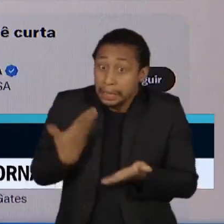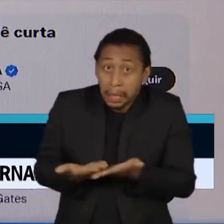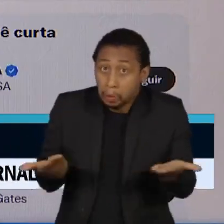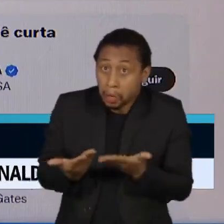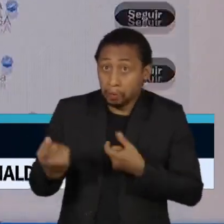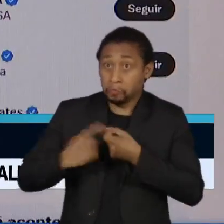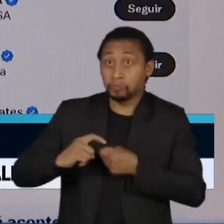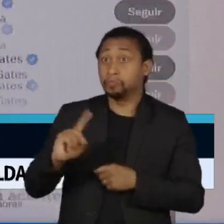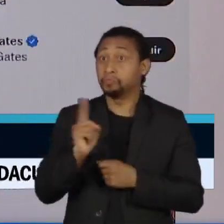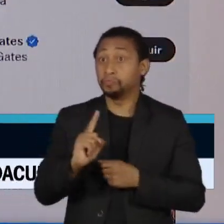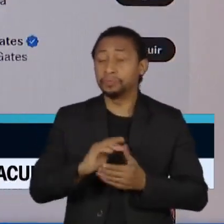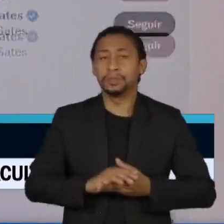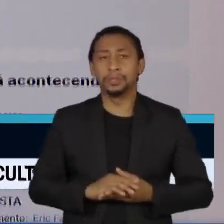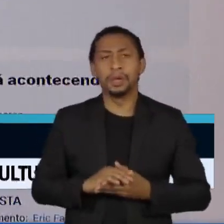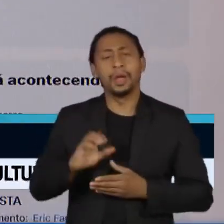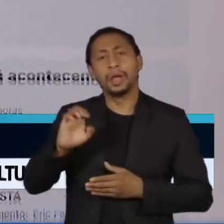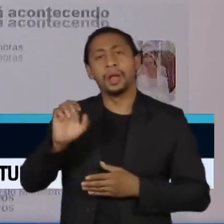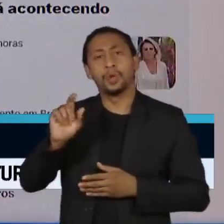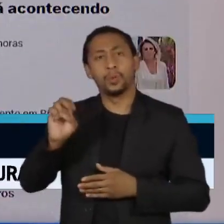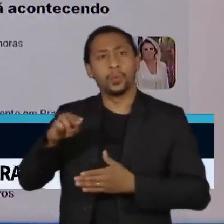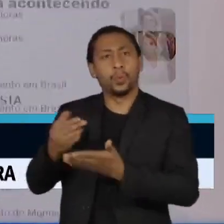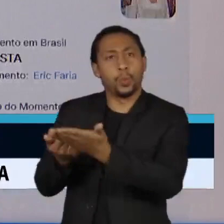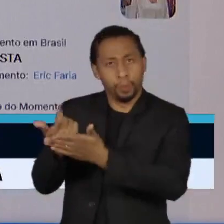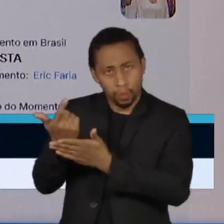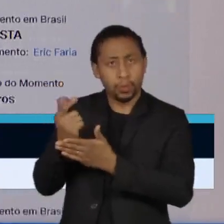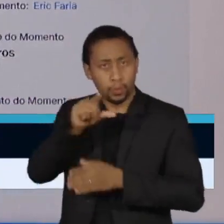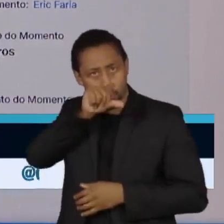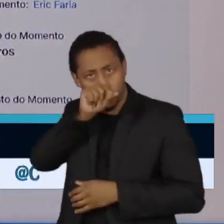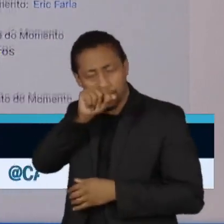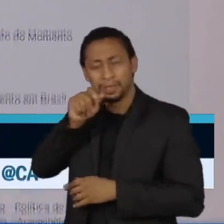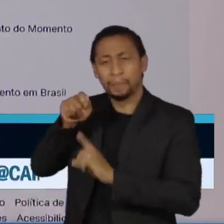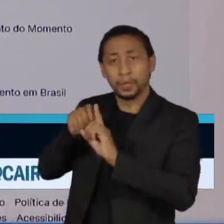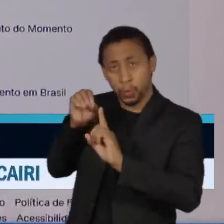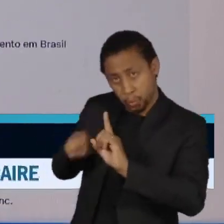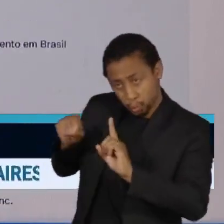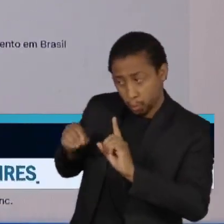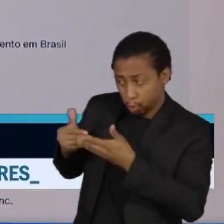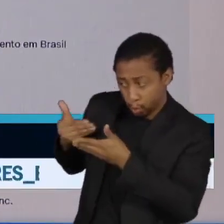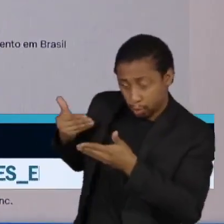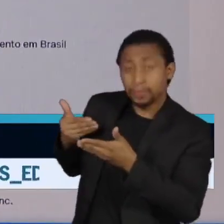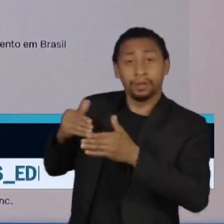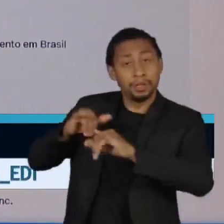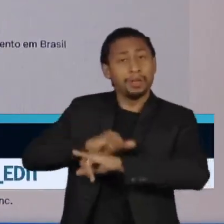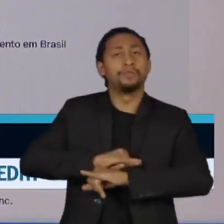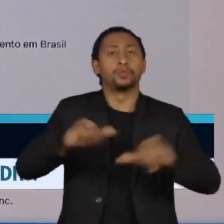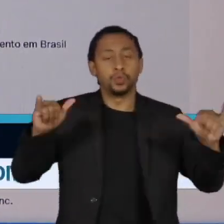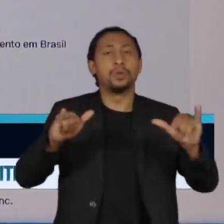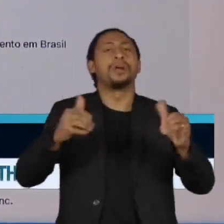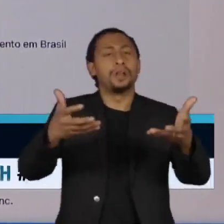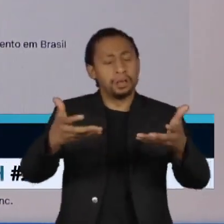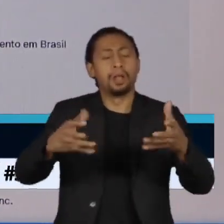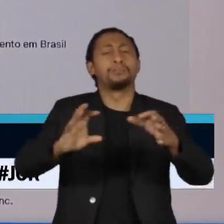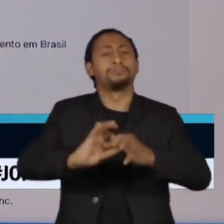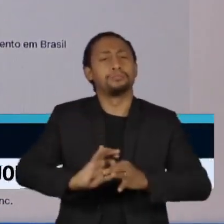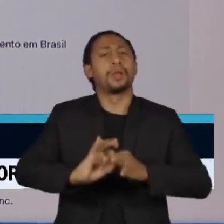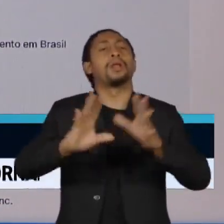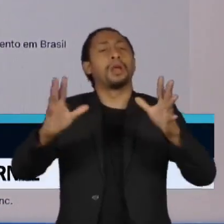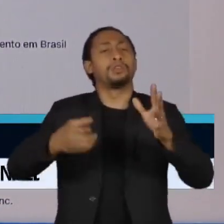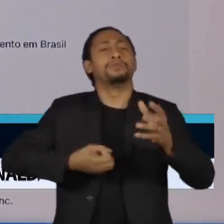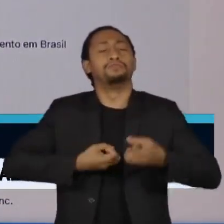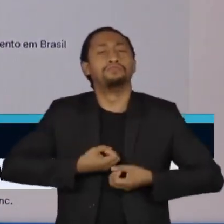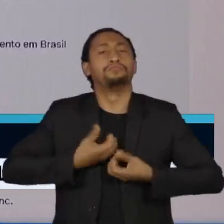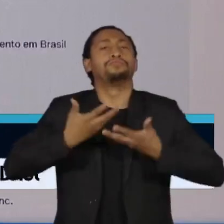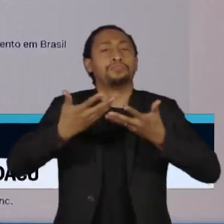desde que comprou o Twitter em outubro deste ano o dono da mídia social diz que luta pela liberdade de expressão